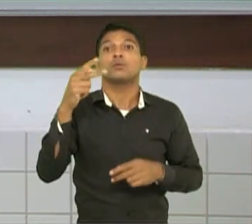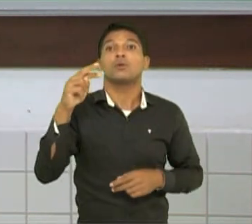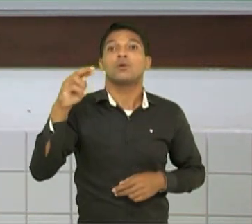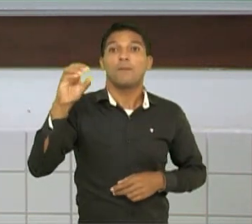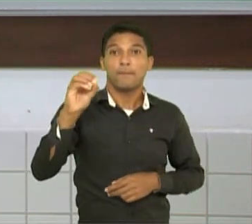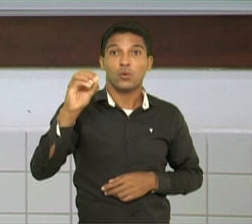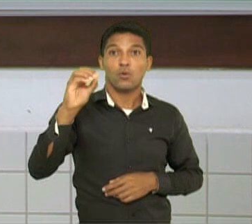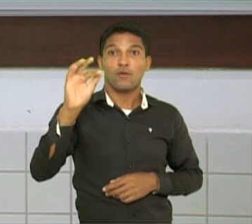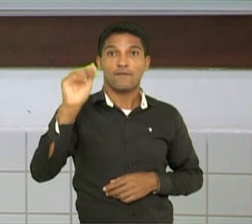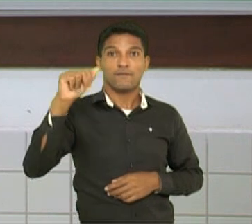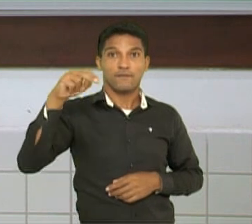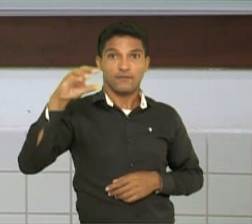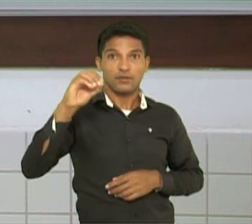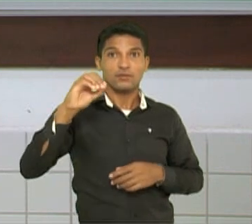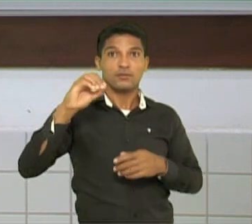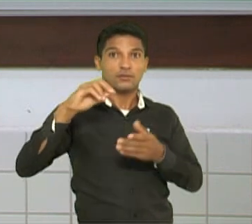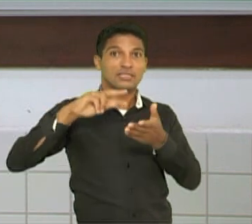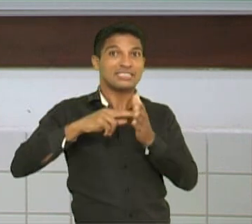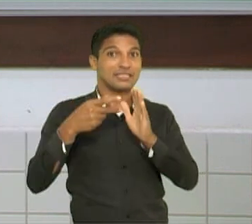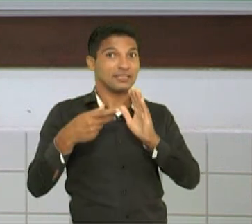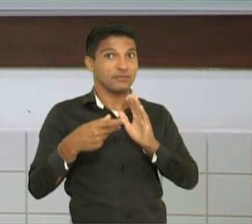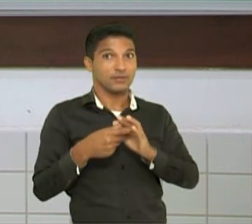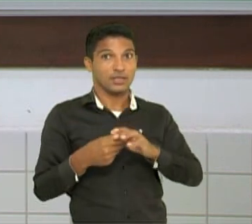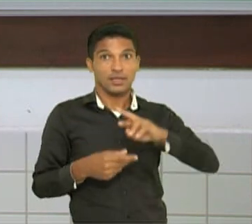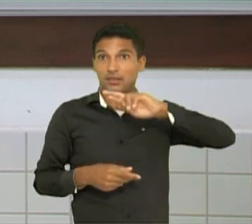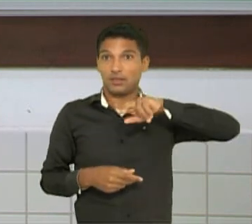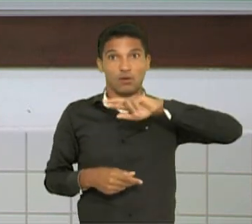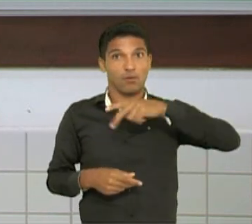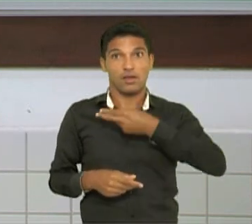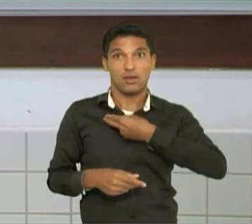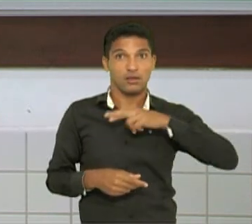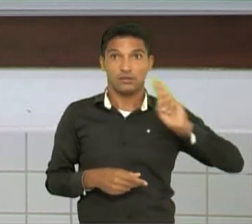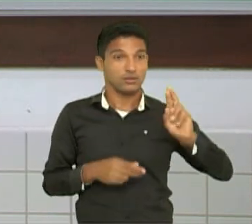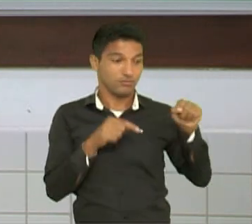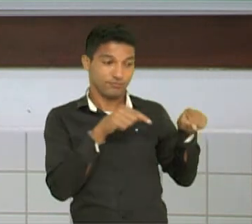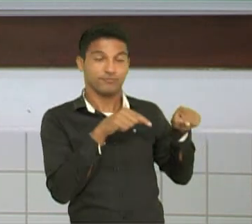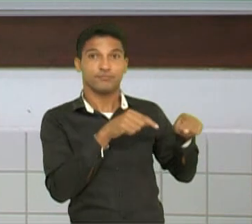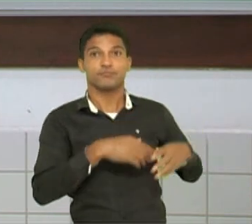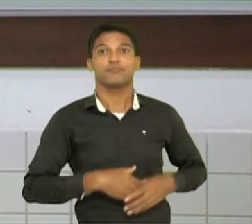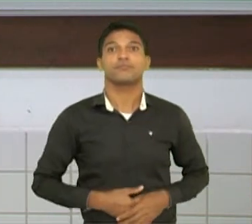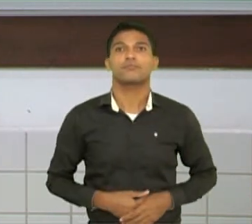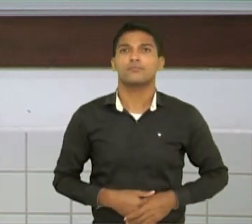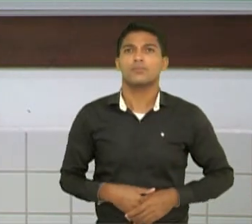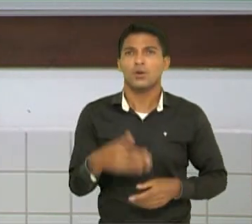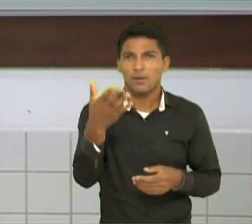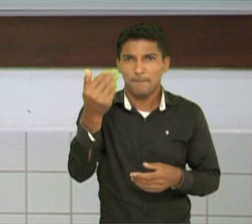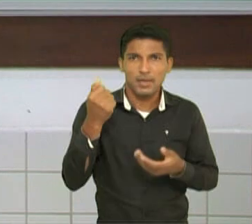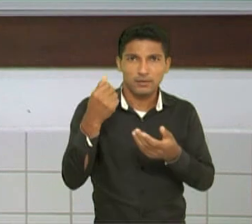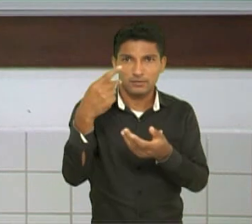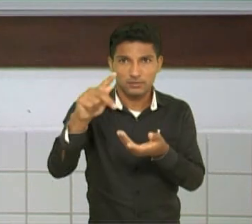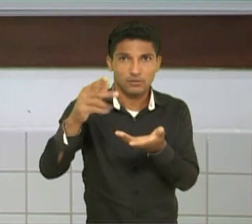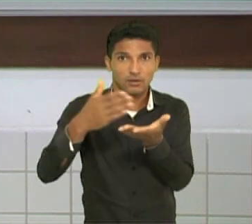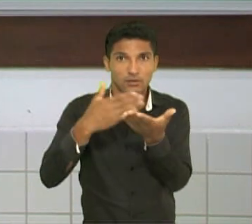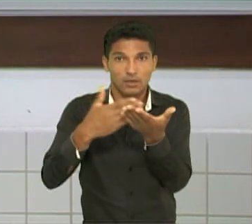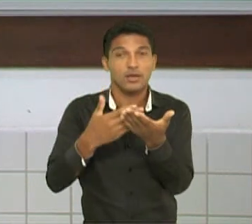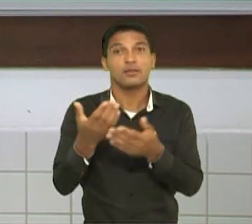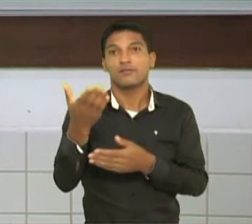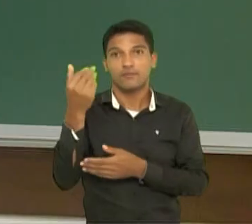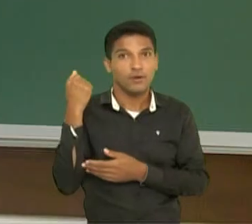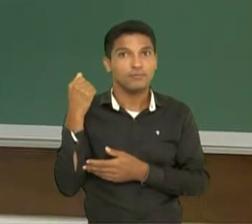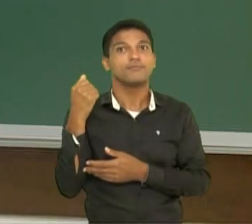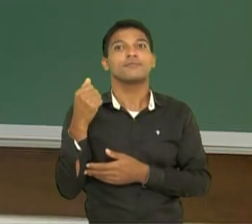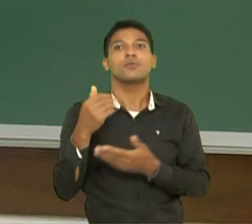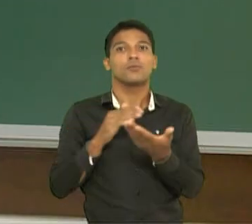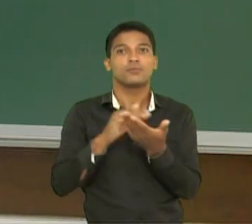as reflexões e fazer as atividades que nós vamos executar durante a aula de hoje. Então, vem comigo. A vida é